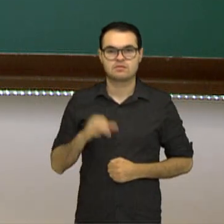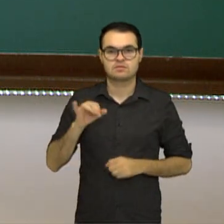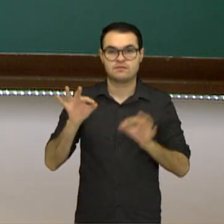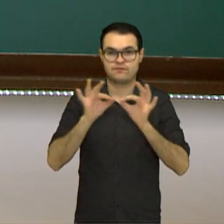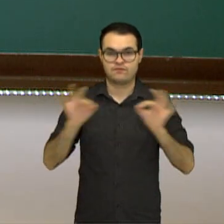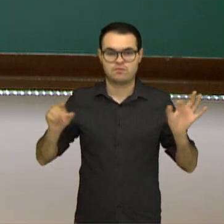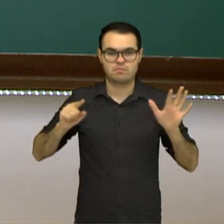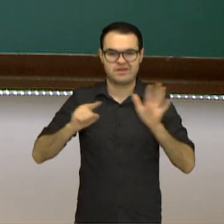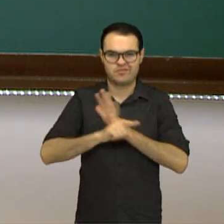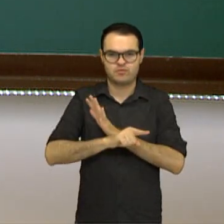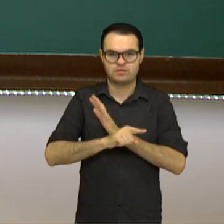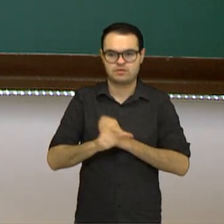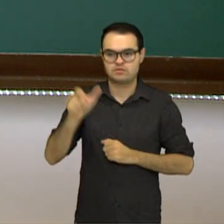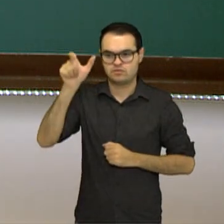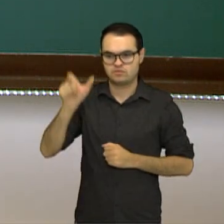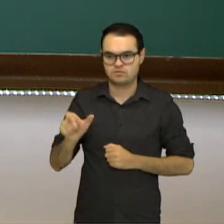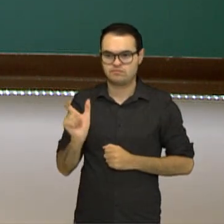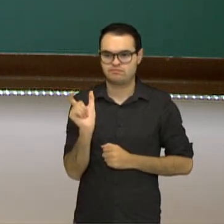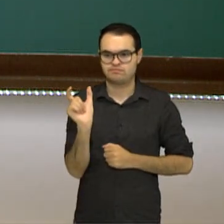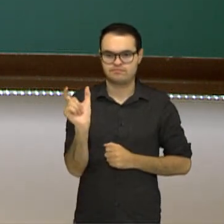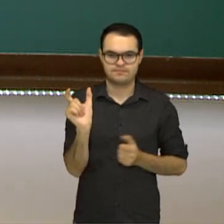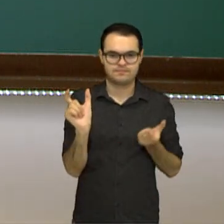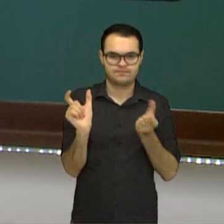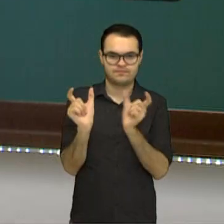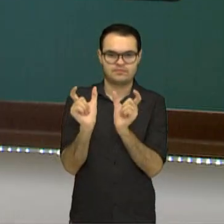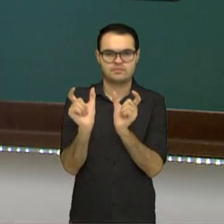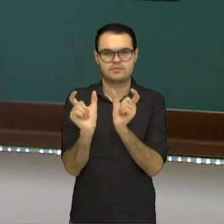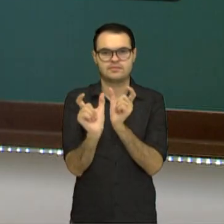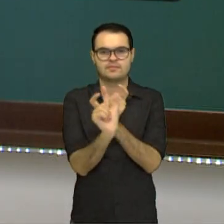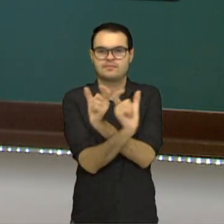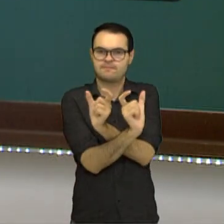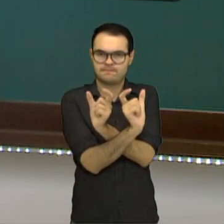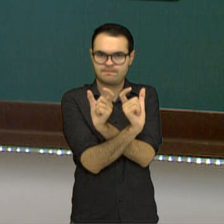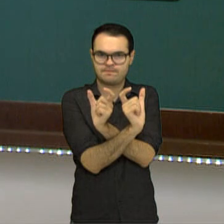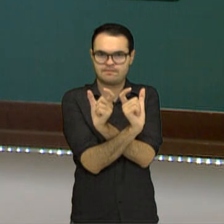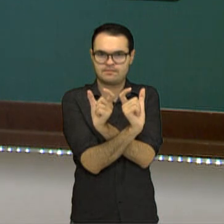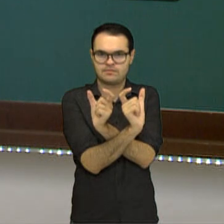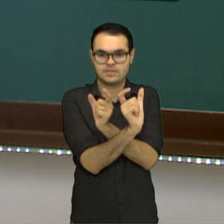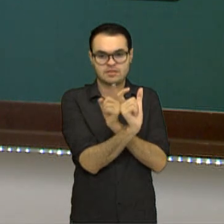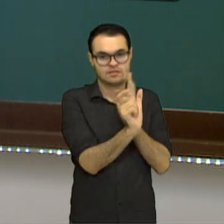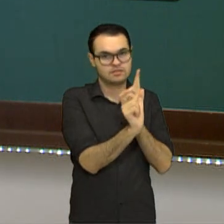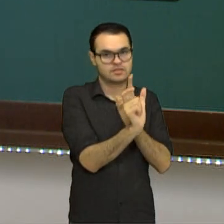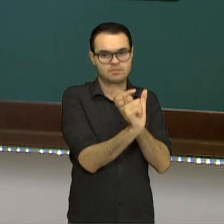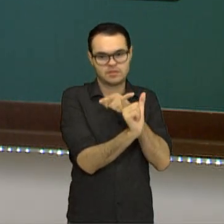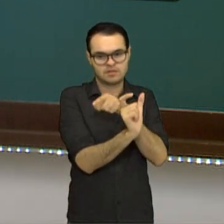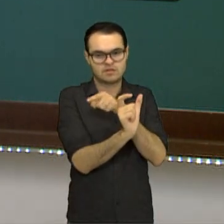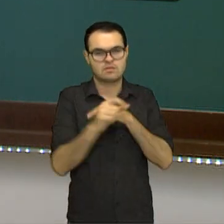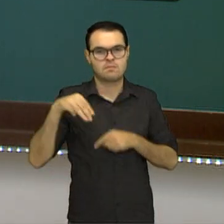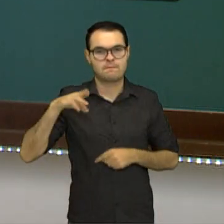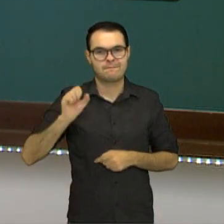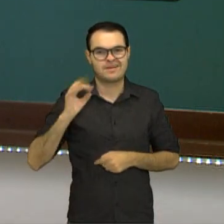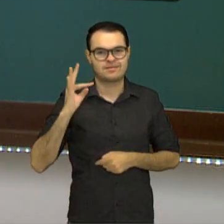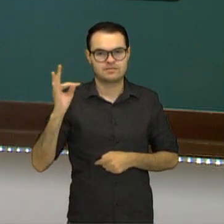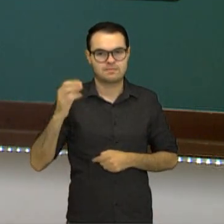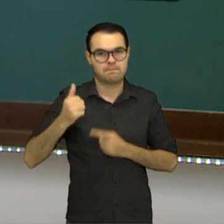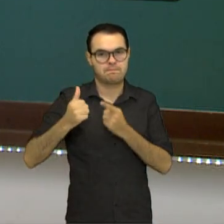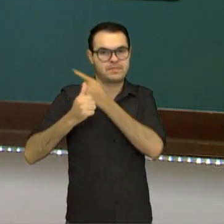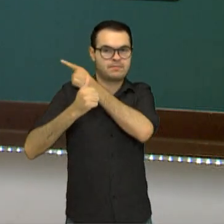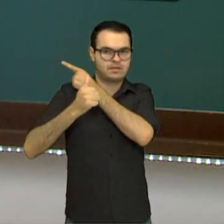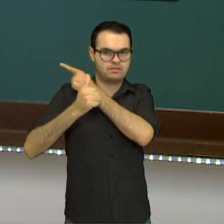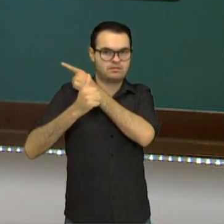formar uma pergunta, é sempre necessário fazer a inversão, ou seja, você sempre joga o verbo modal, seja ele qual